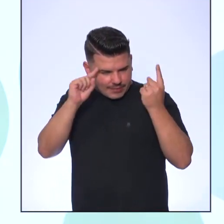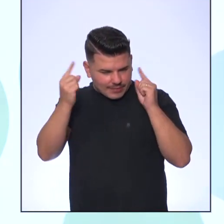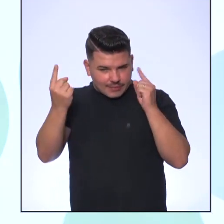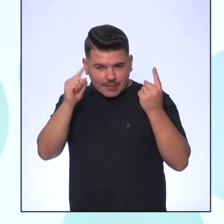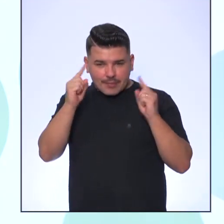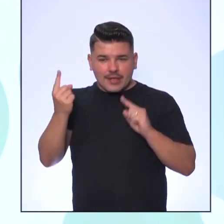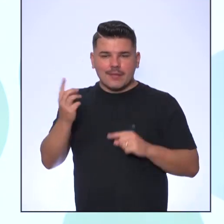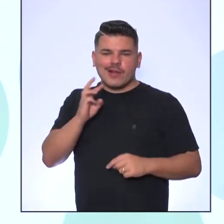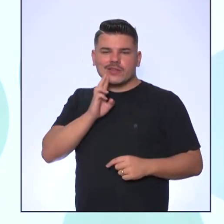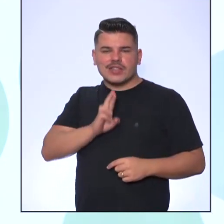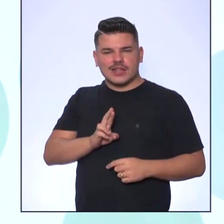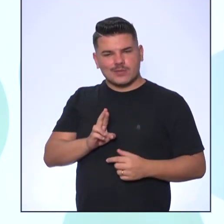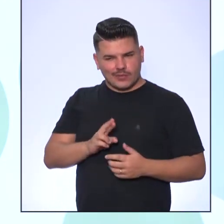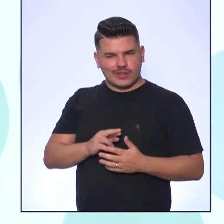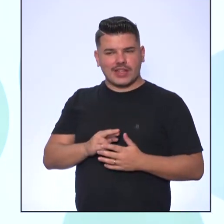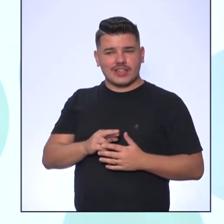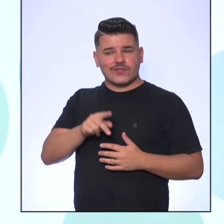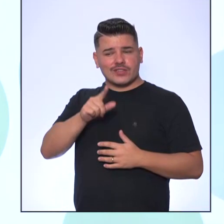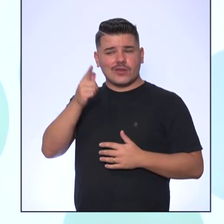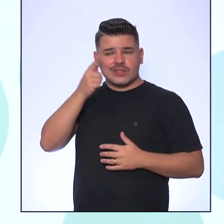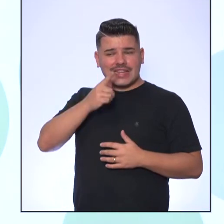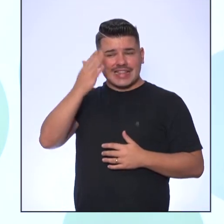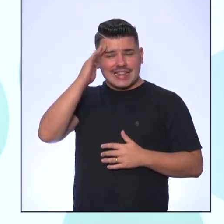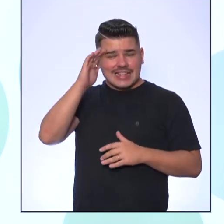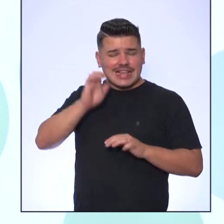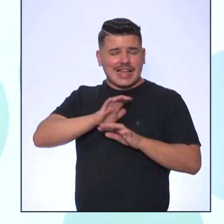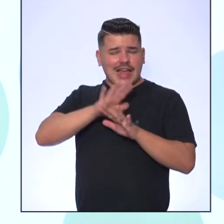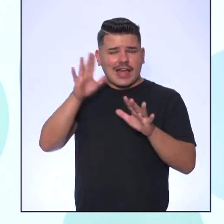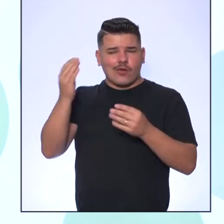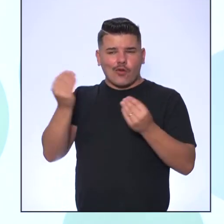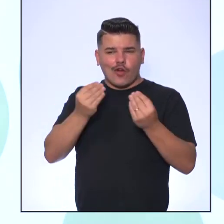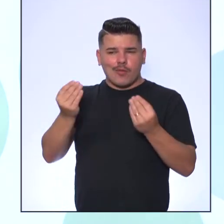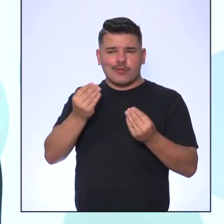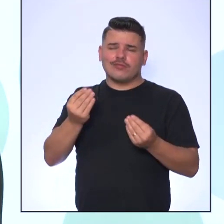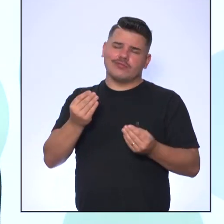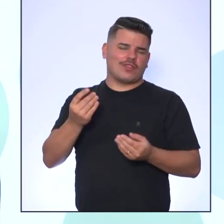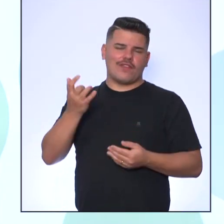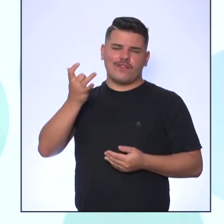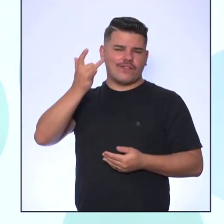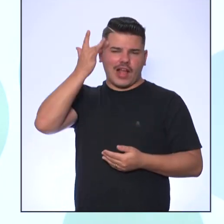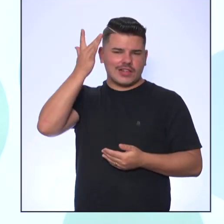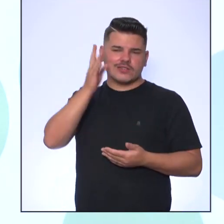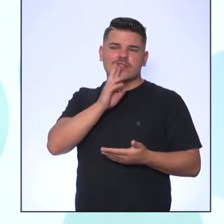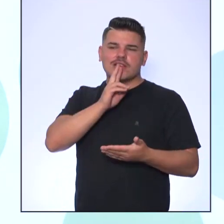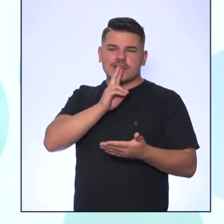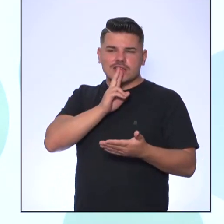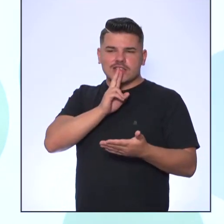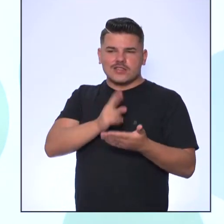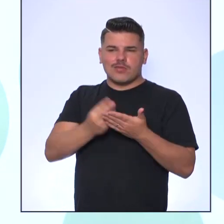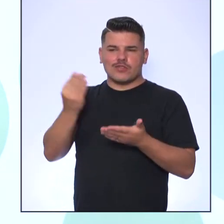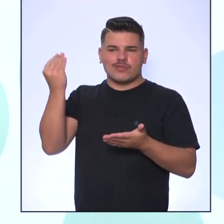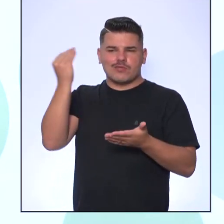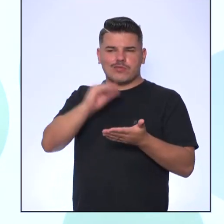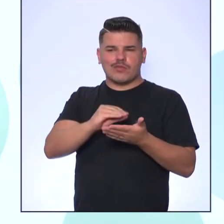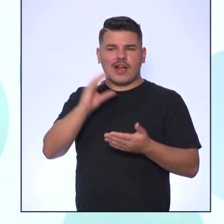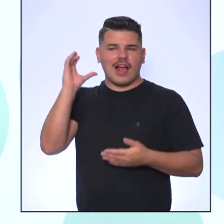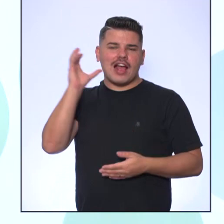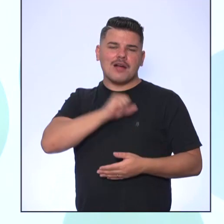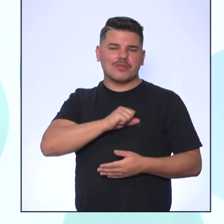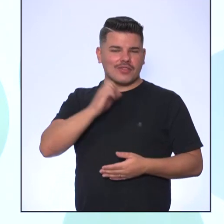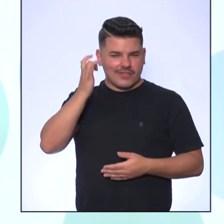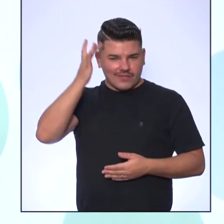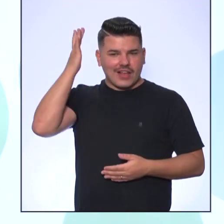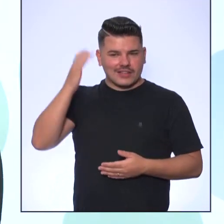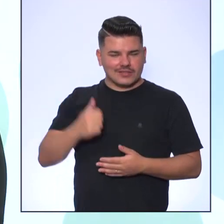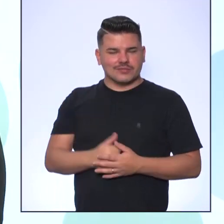que se você consegue entender o comando da questão, e você resolve ela de maneira bem rápida e eficaz,